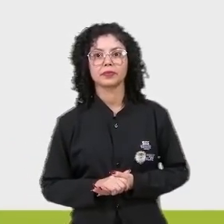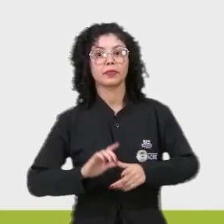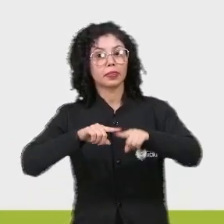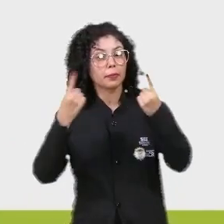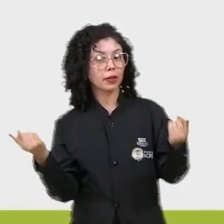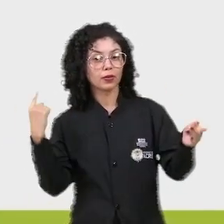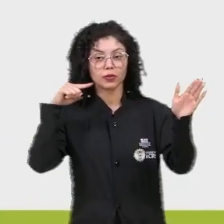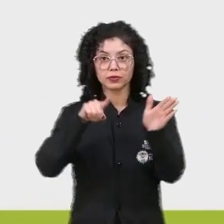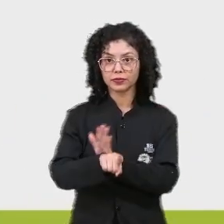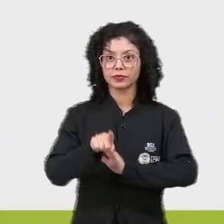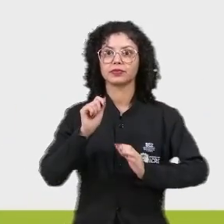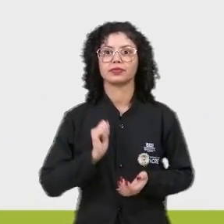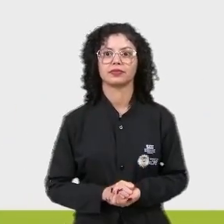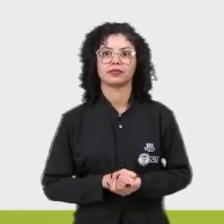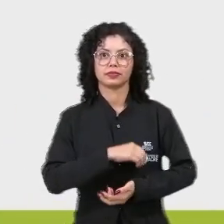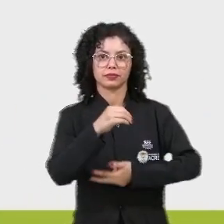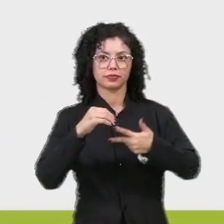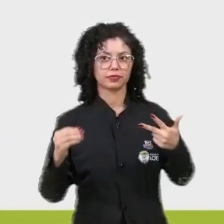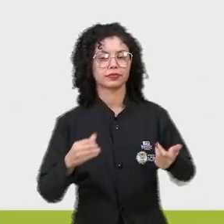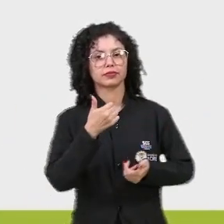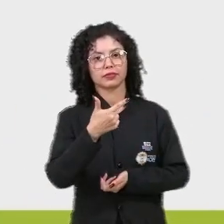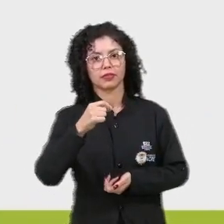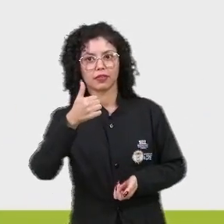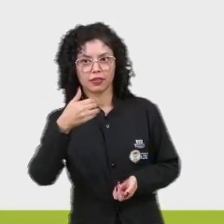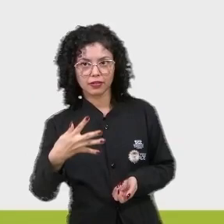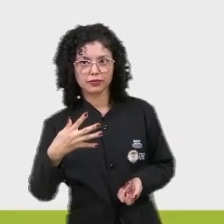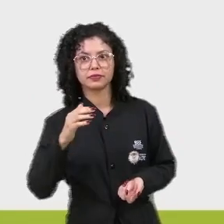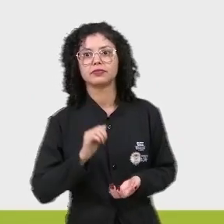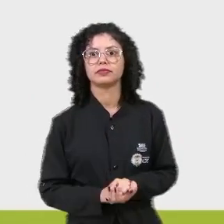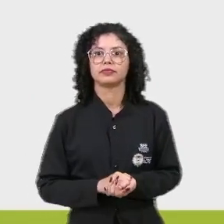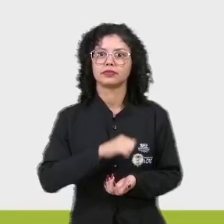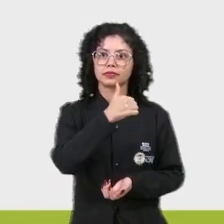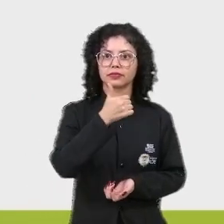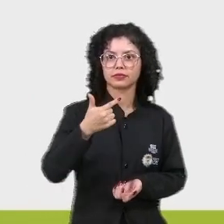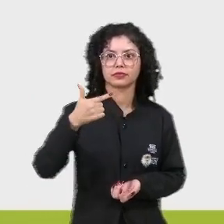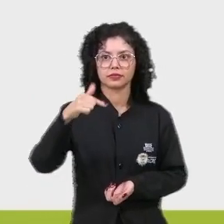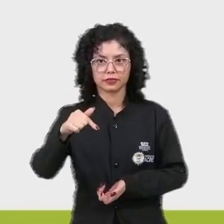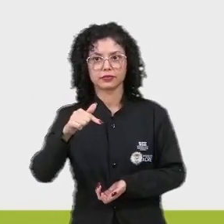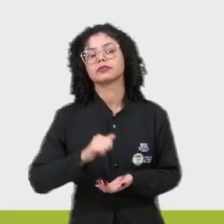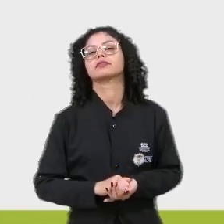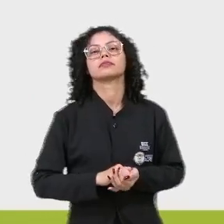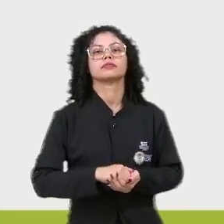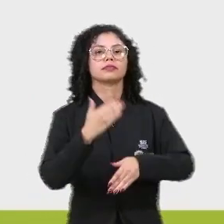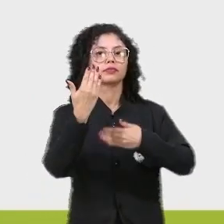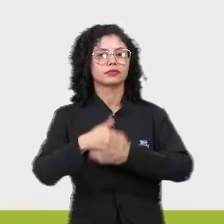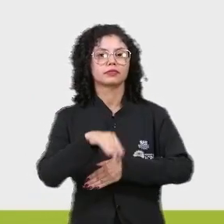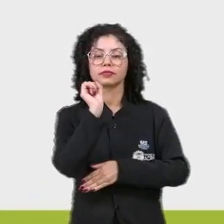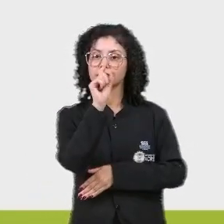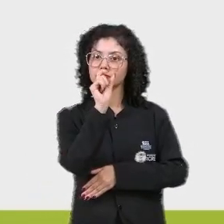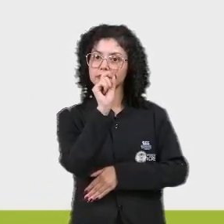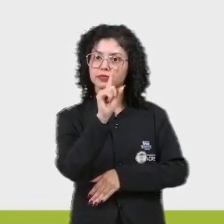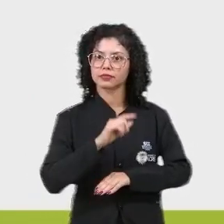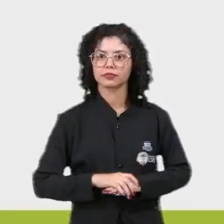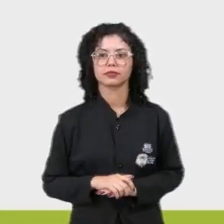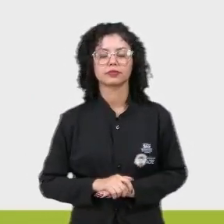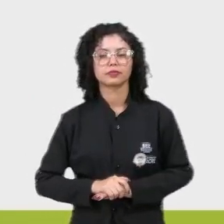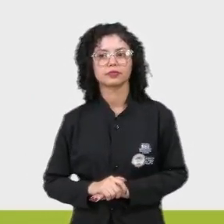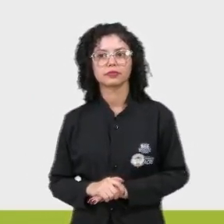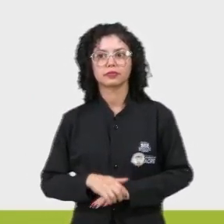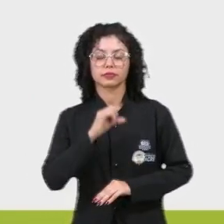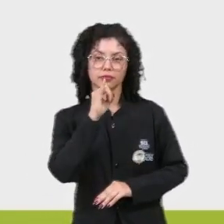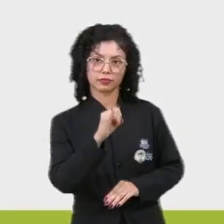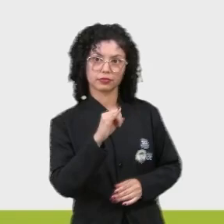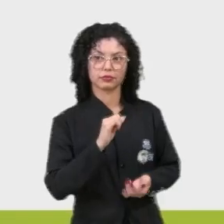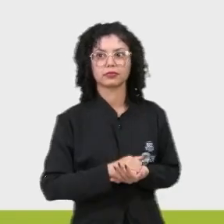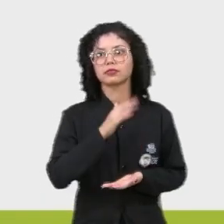Mais uma questão, pessoal, Enem 2014, questão 127 da prova azul. Se